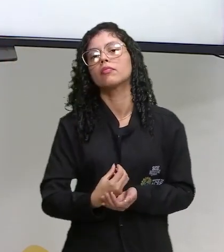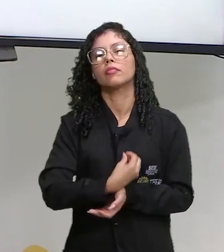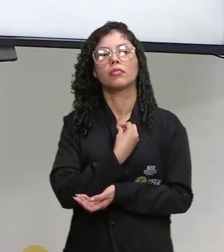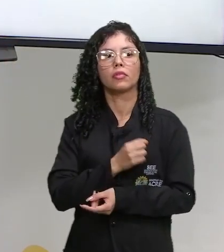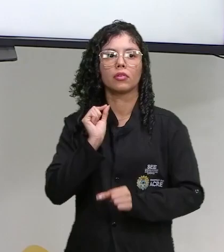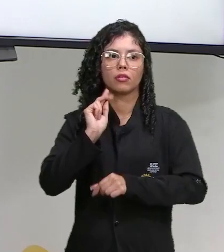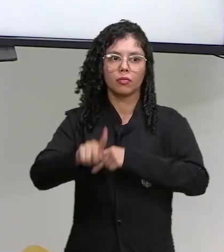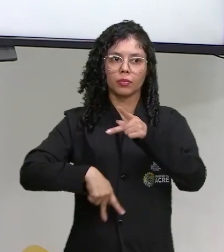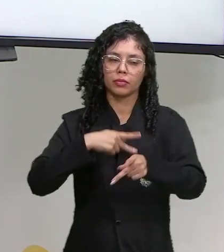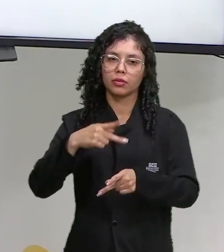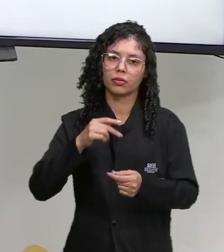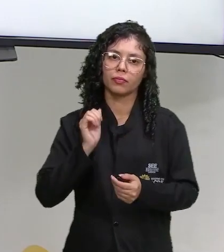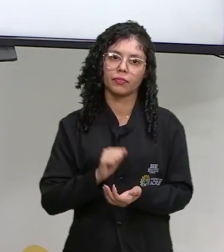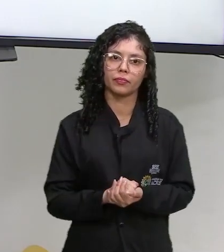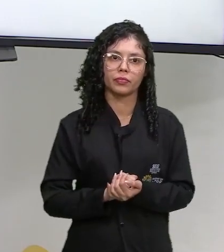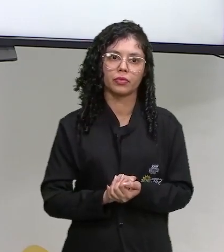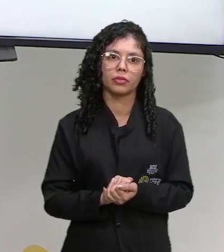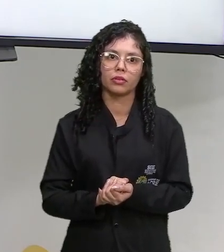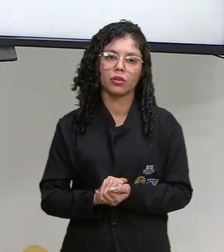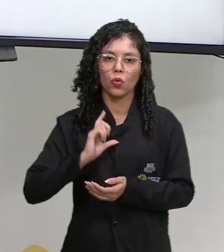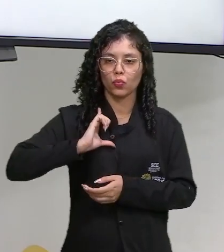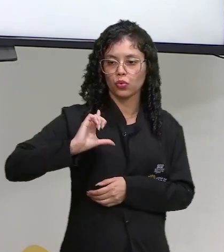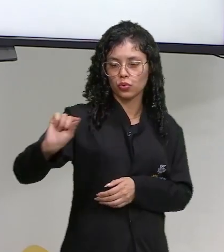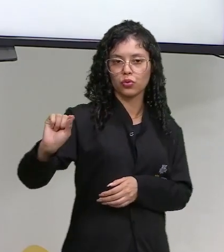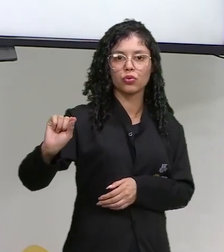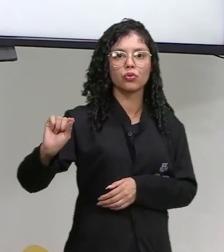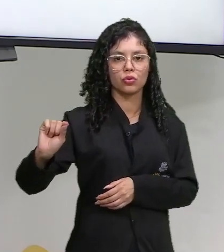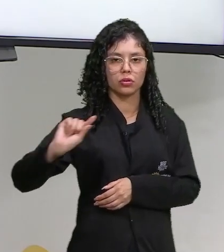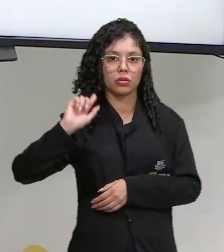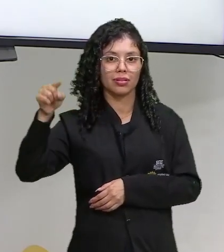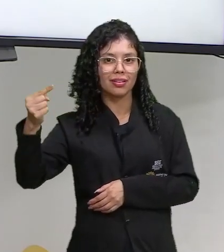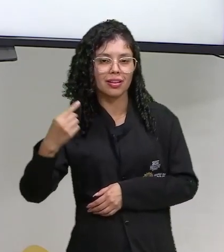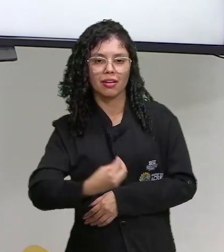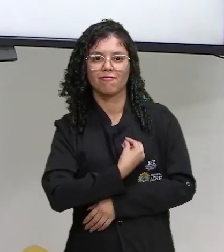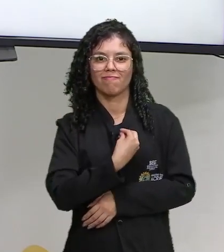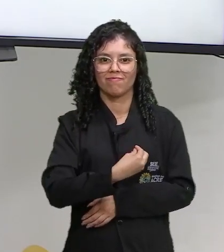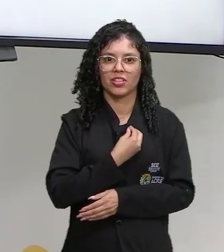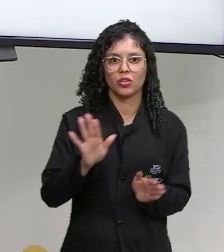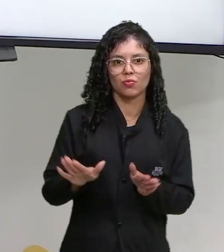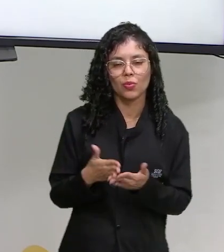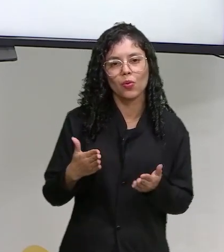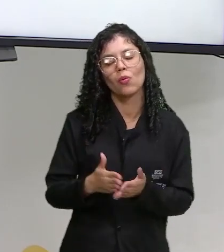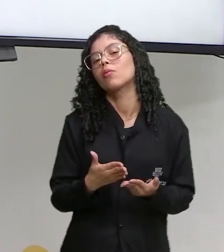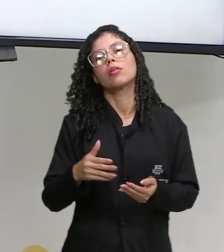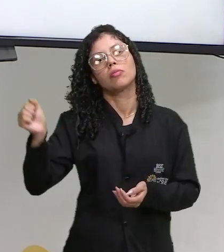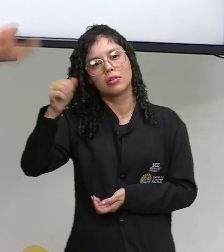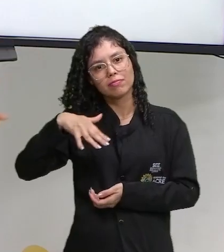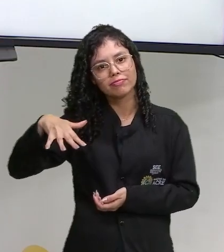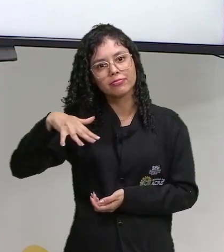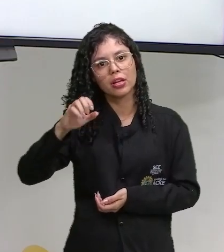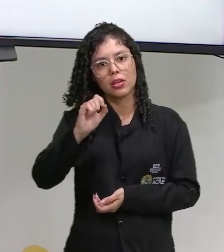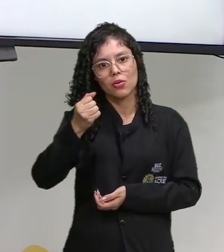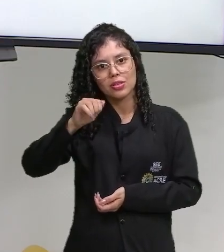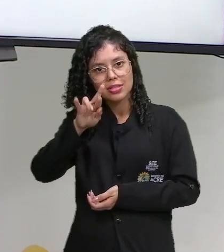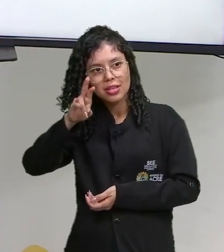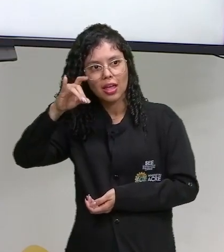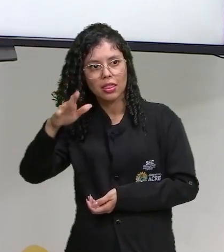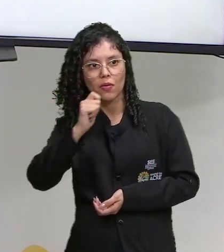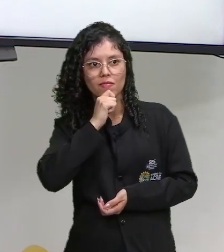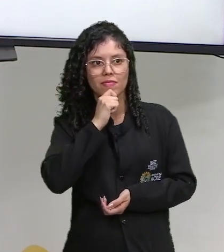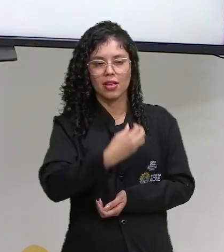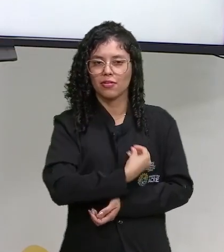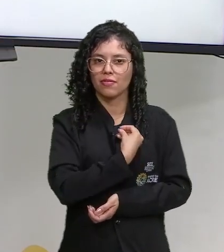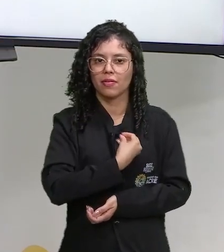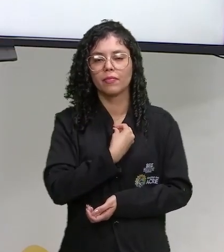uma população que estava fugindo daquela vida miserável no sertão e tentando uma possibilidade de sobreviver.